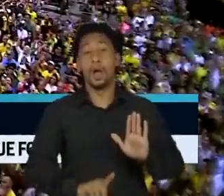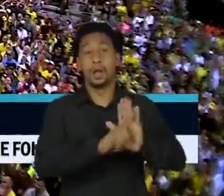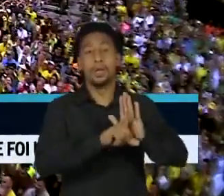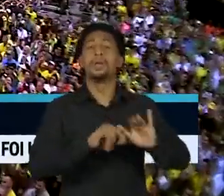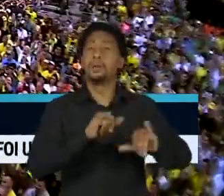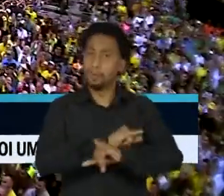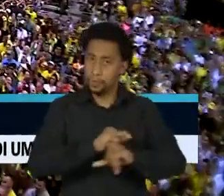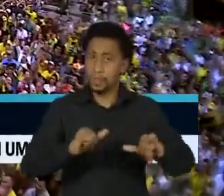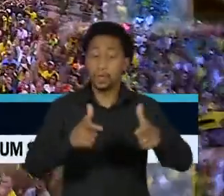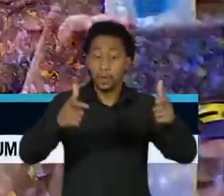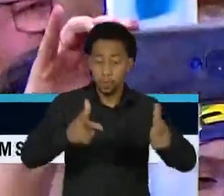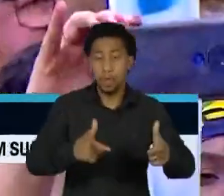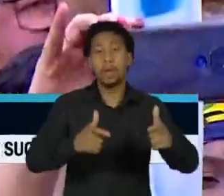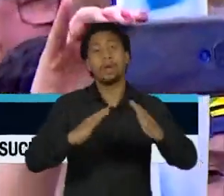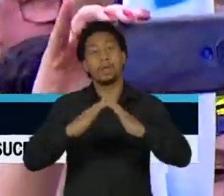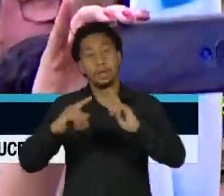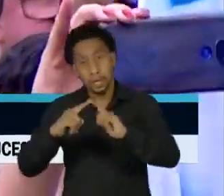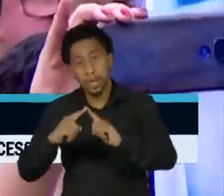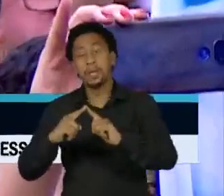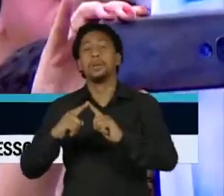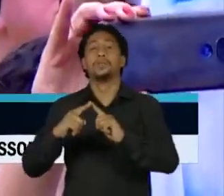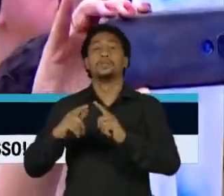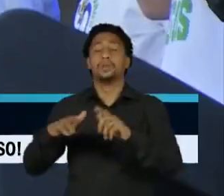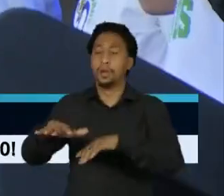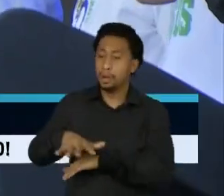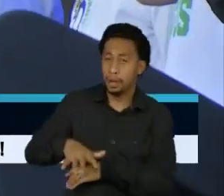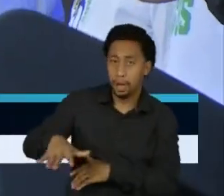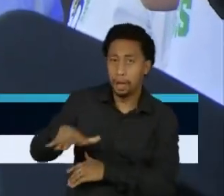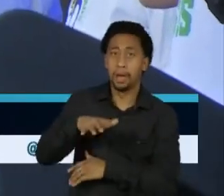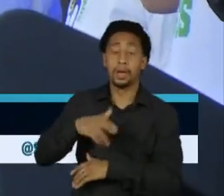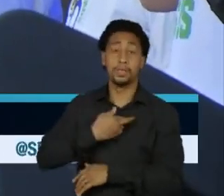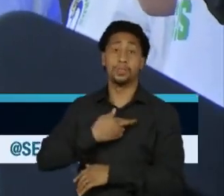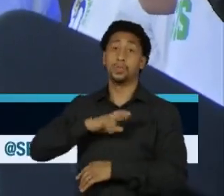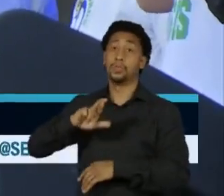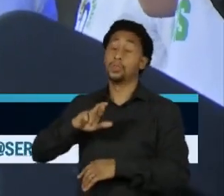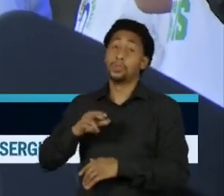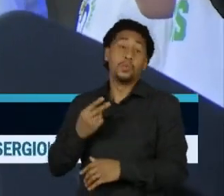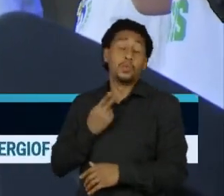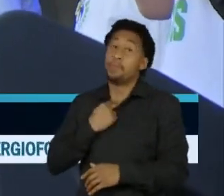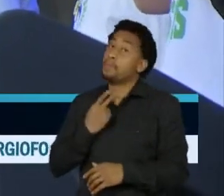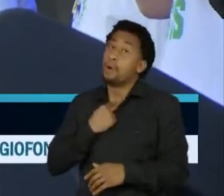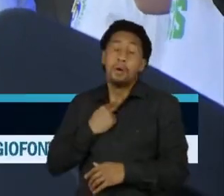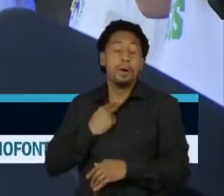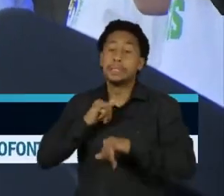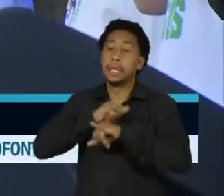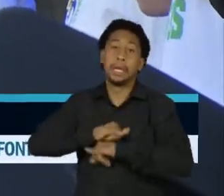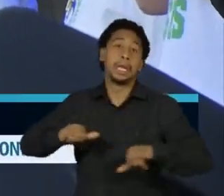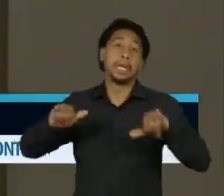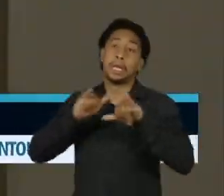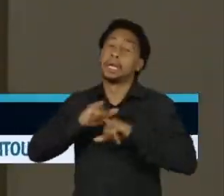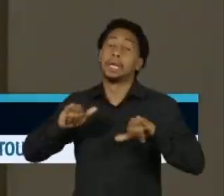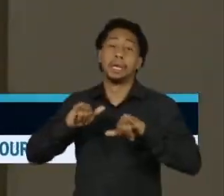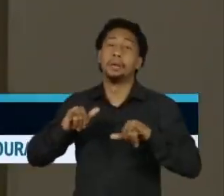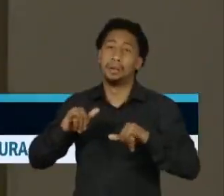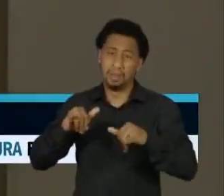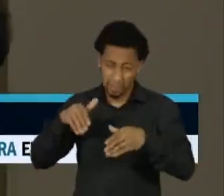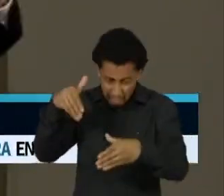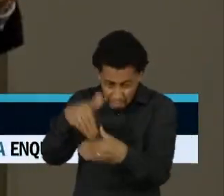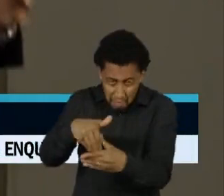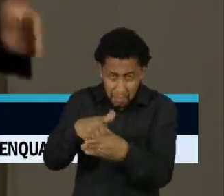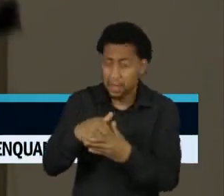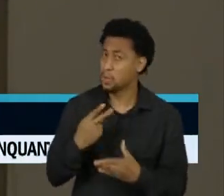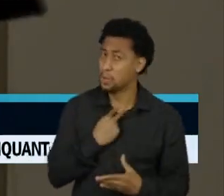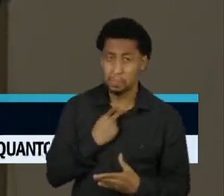espaços religiosos são classificados como bens de uso comum. Neles não se pode fazer propaganda política e nem negativa. Ou seja,